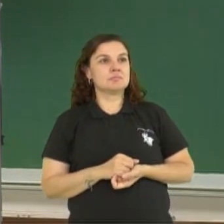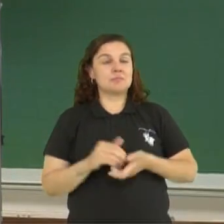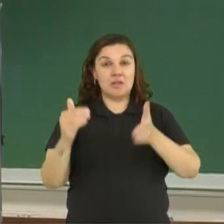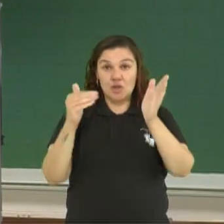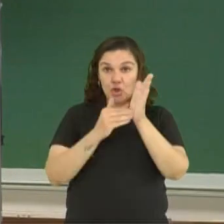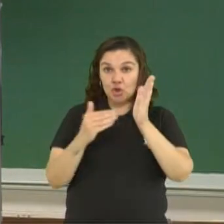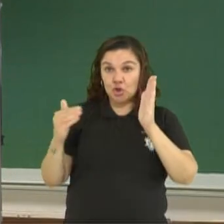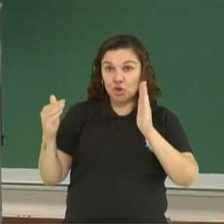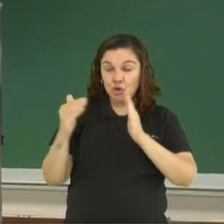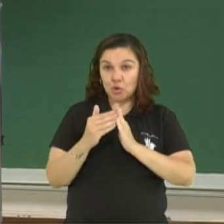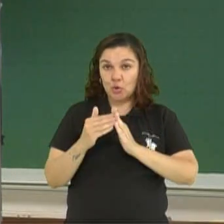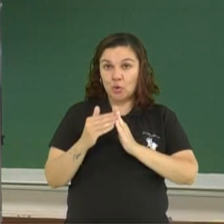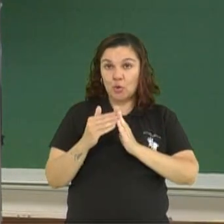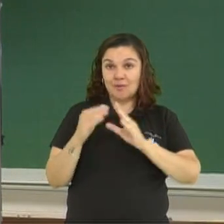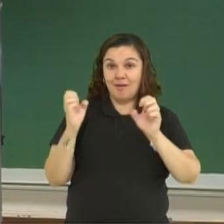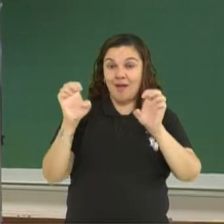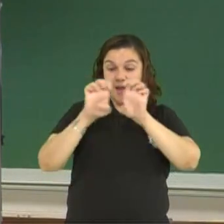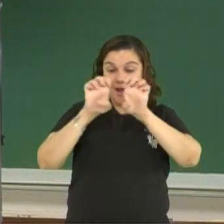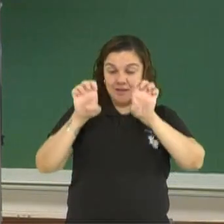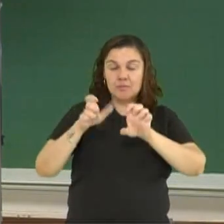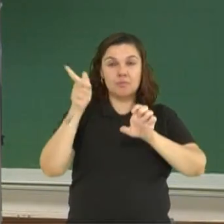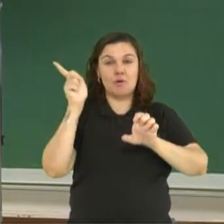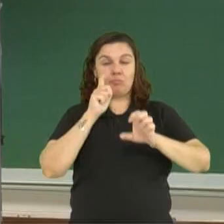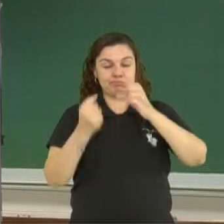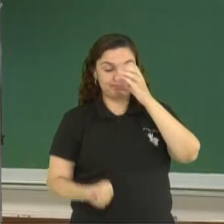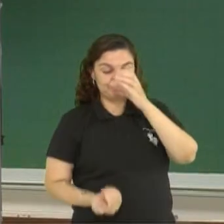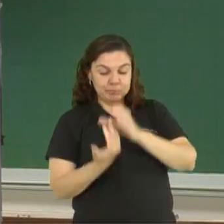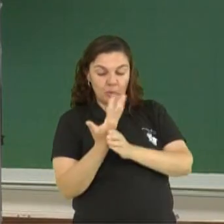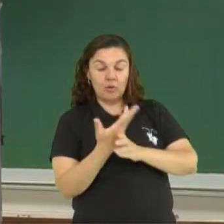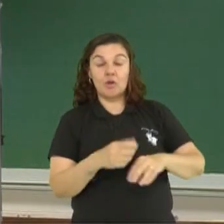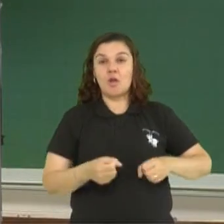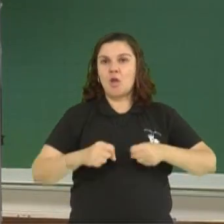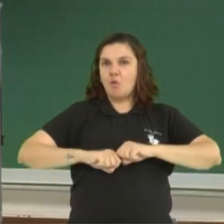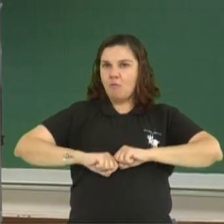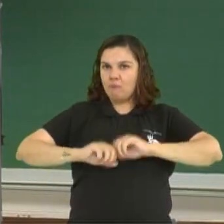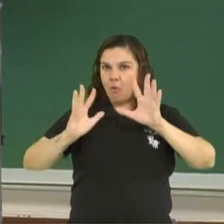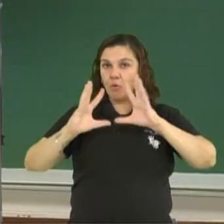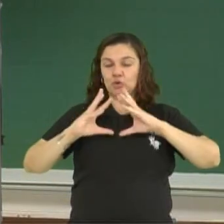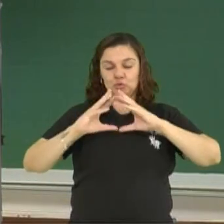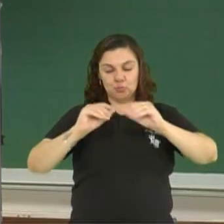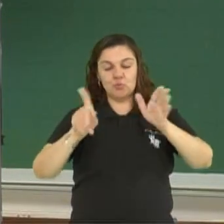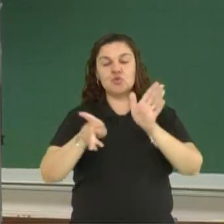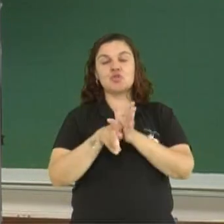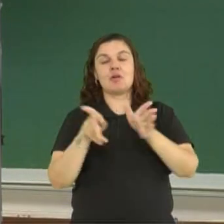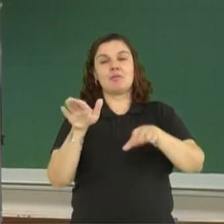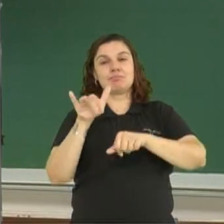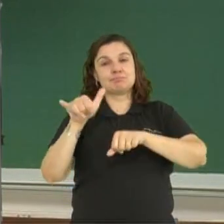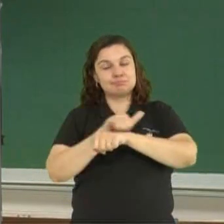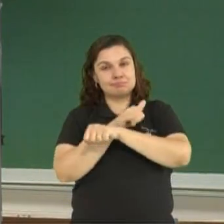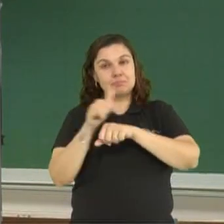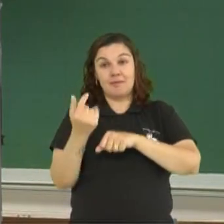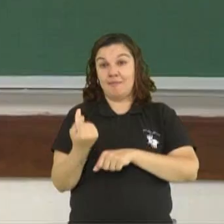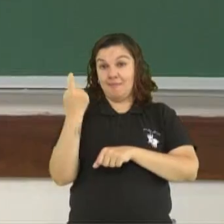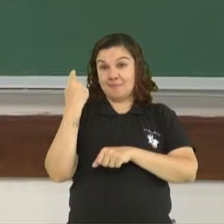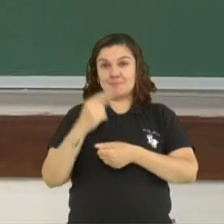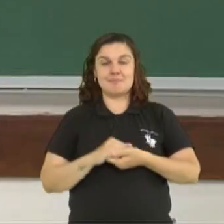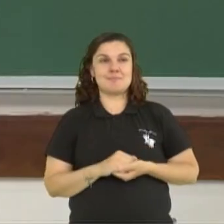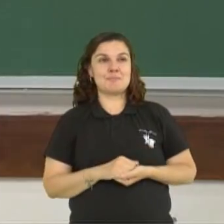toda a bagagem para que na Renascença a música desse aquele boom, porque já tinha toda a parte técnica preparada lá na Idade